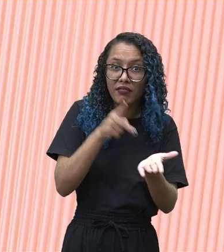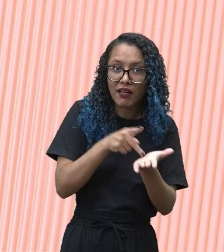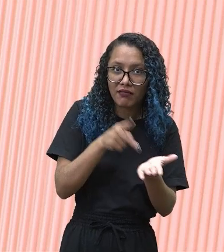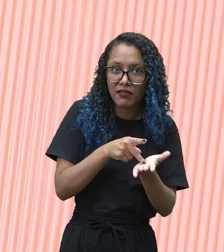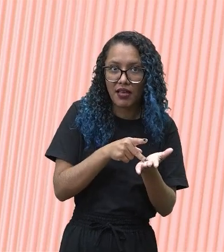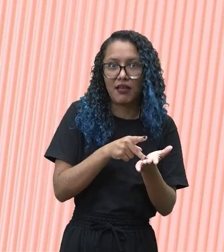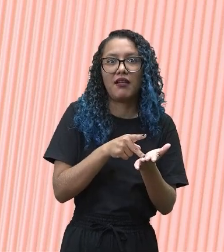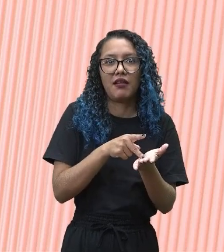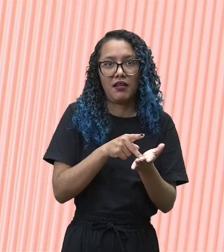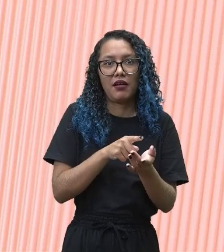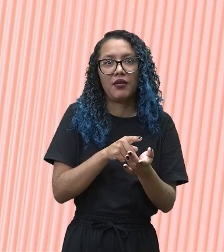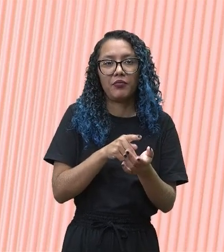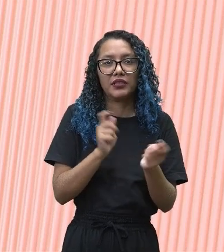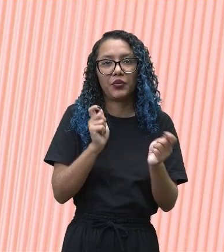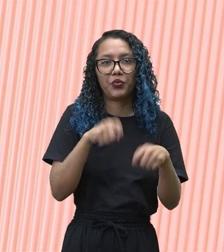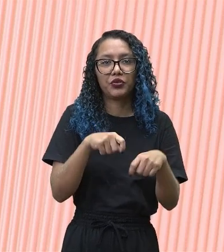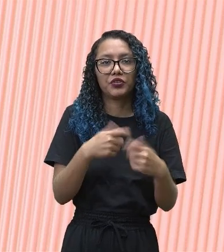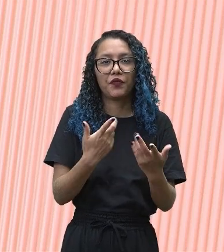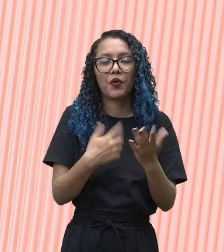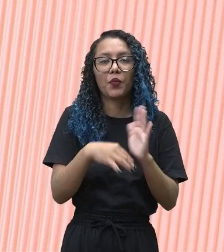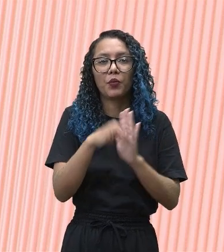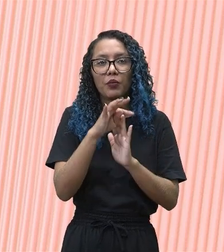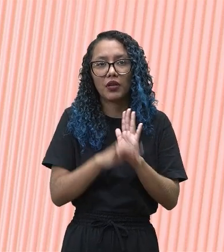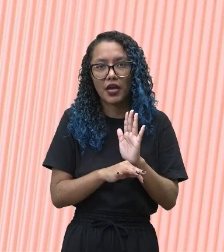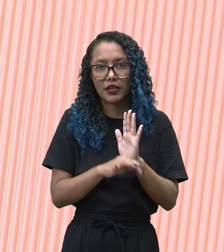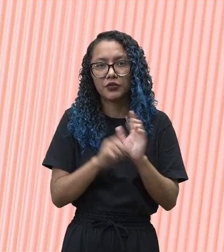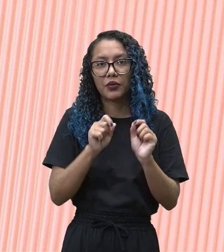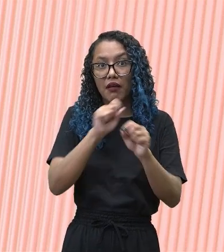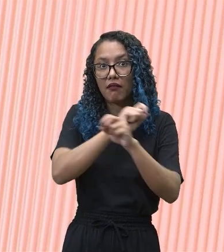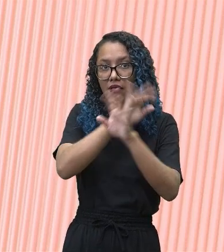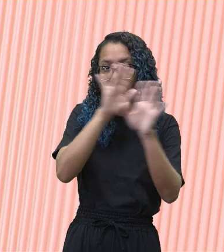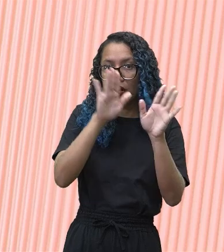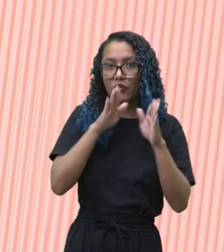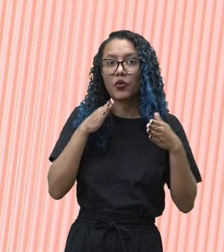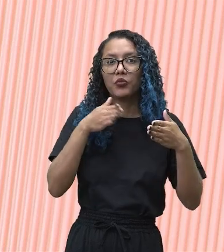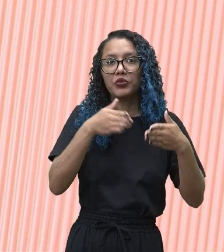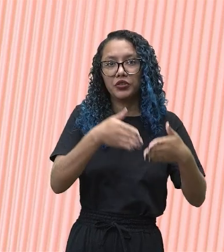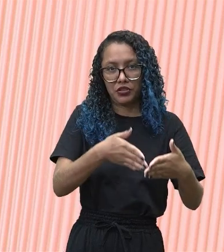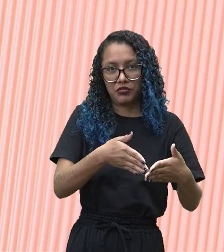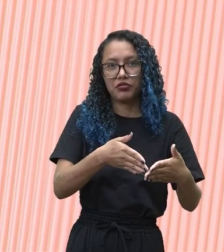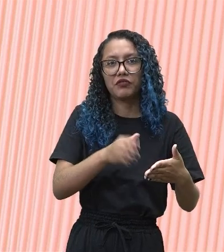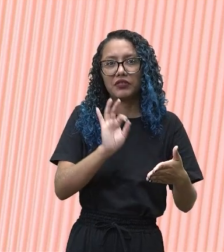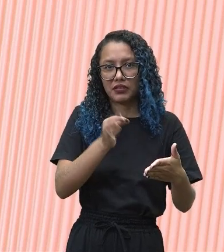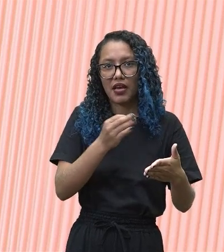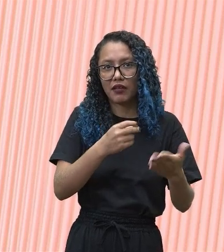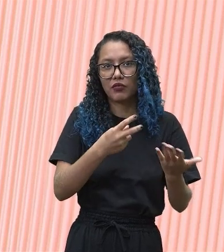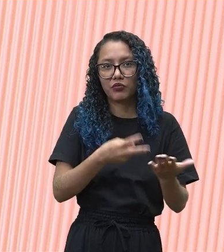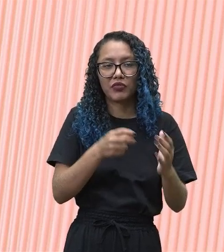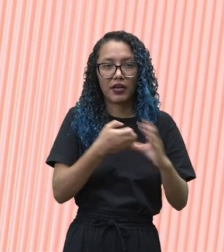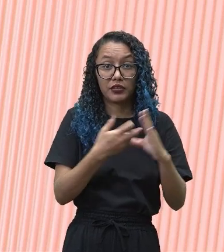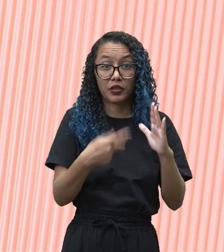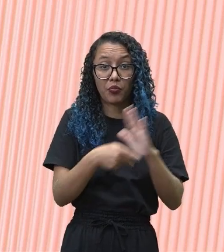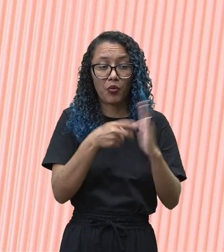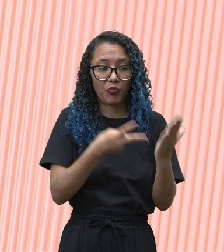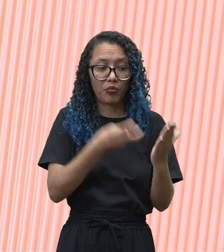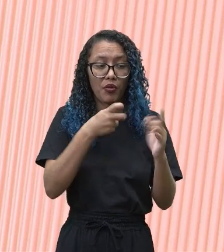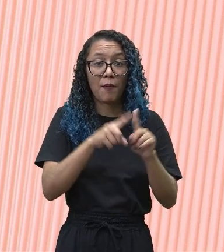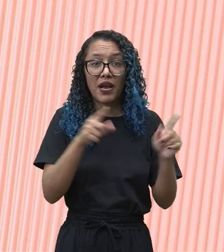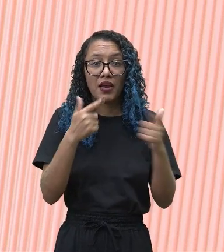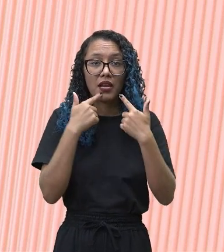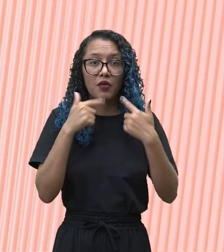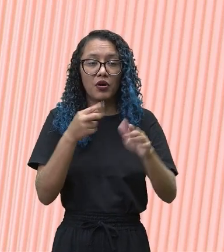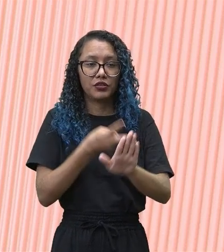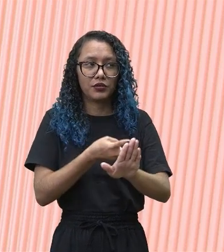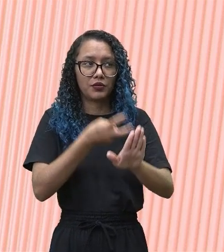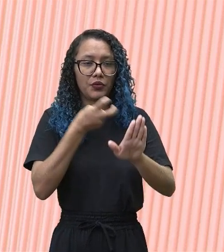que essa mensagem seja clara e objetiva, a linguagem conotativa, como